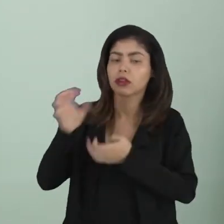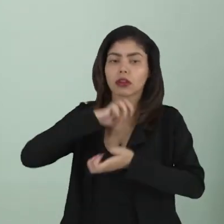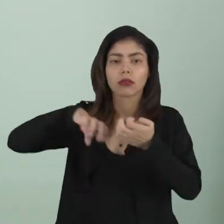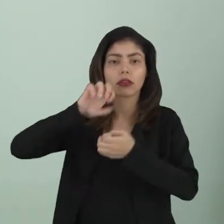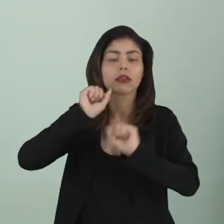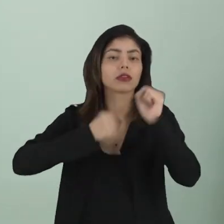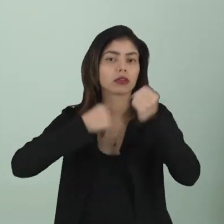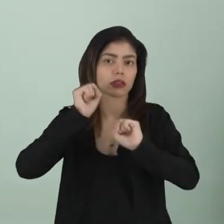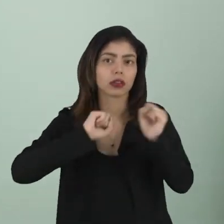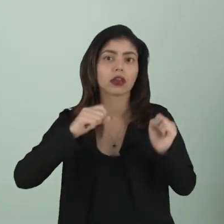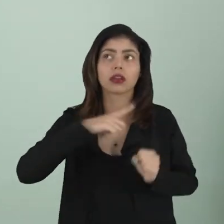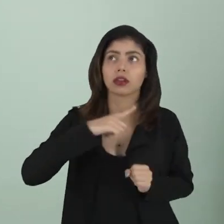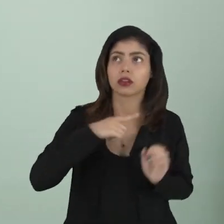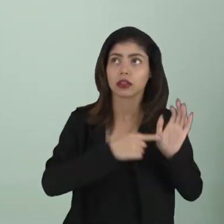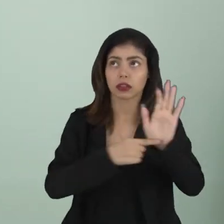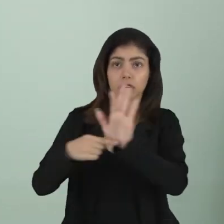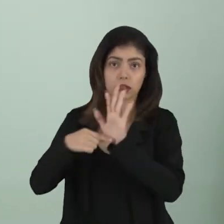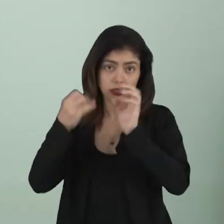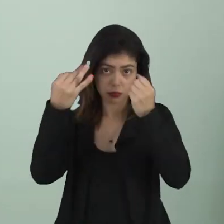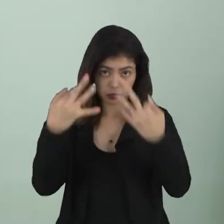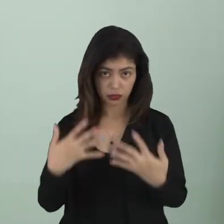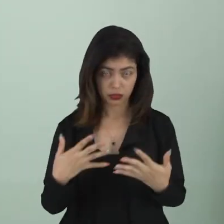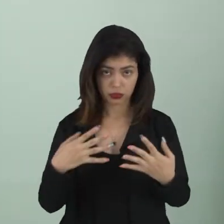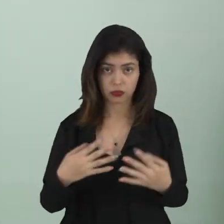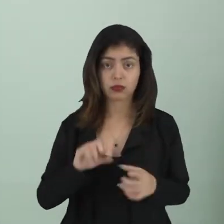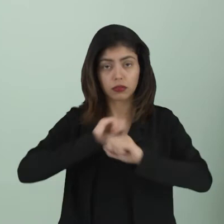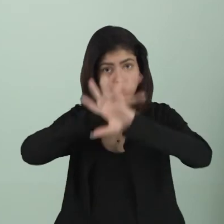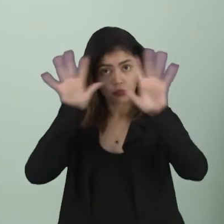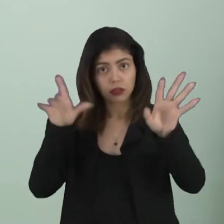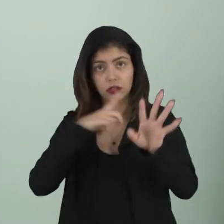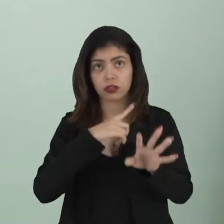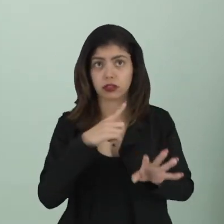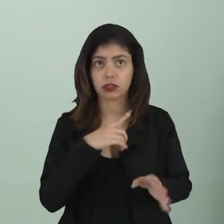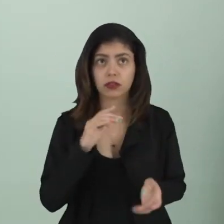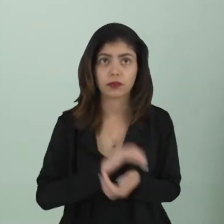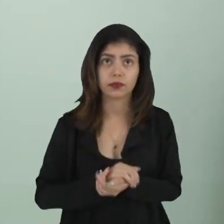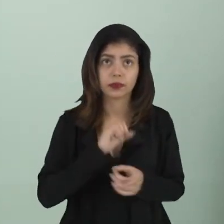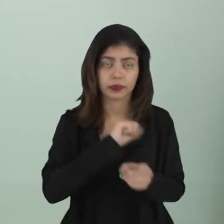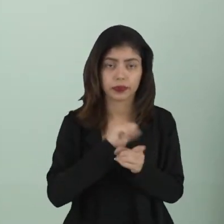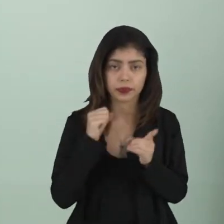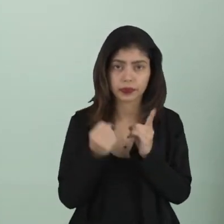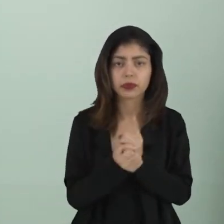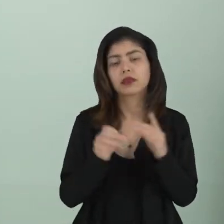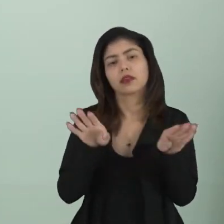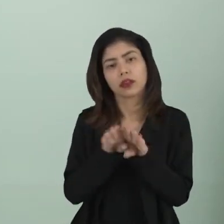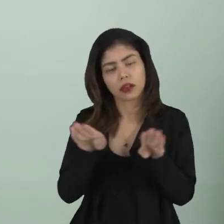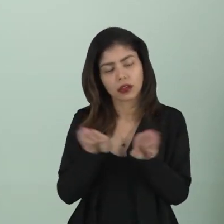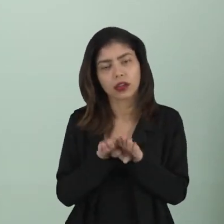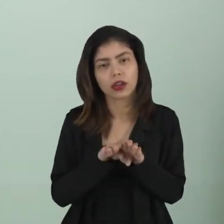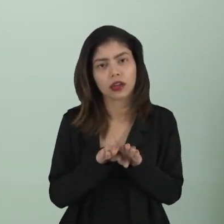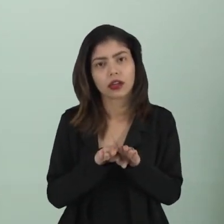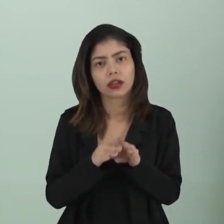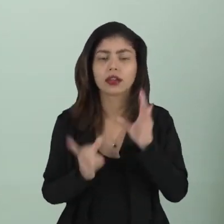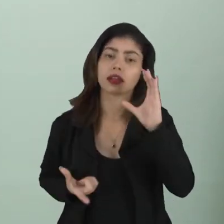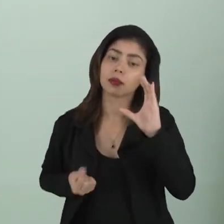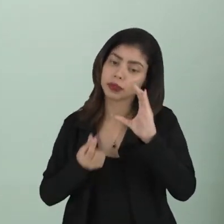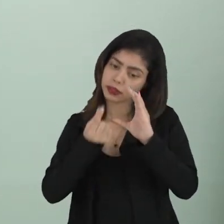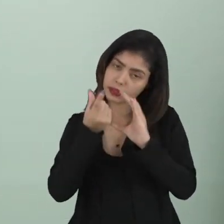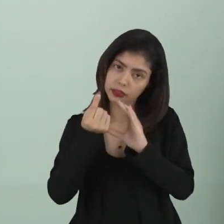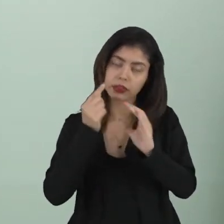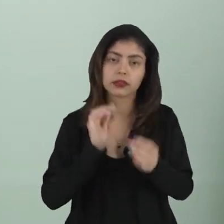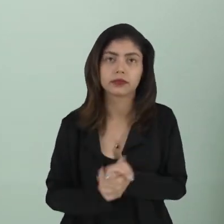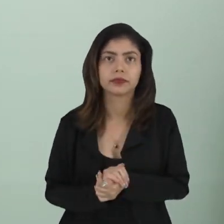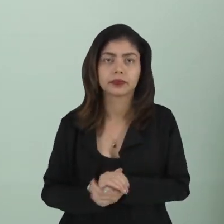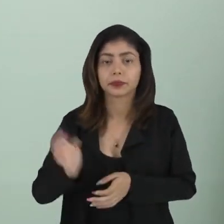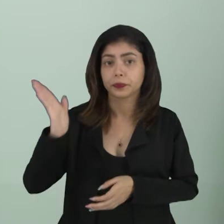uma definição clara das classes sociais que são inerentes ao modo de produção capitalista, no